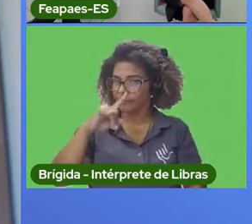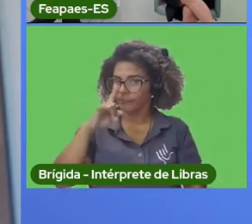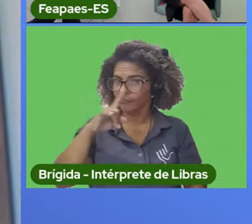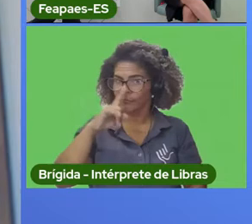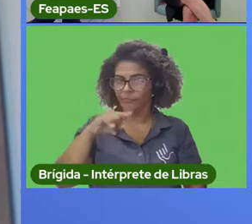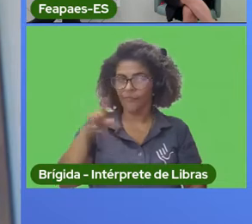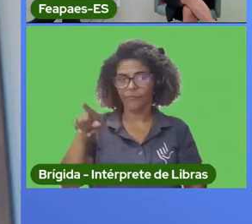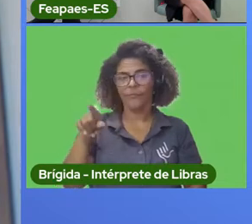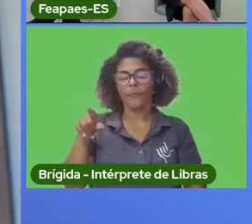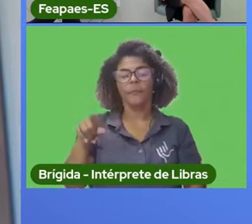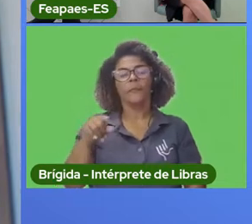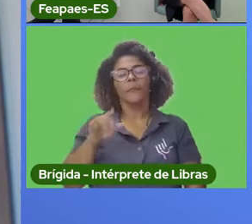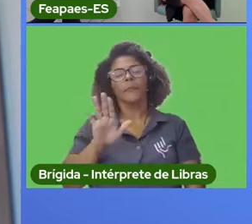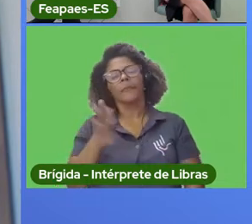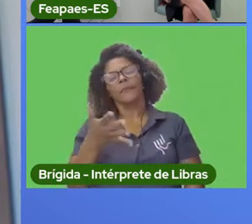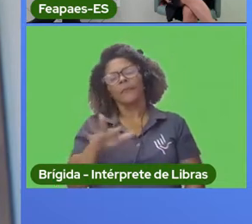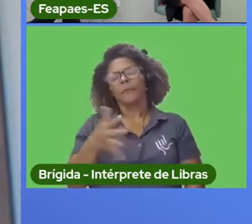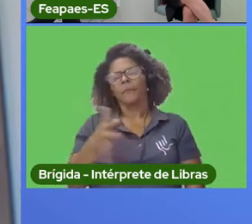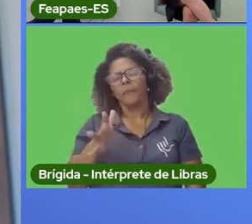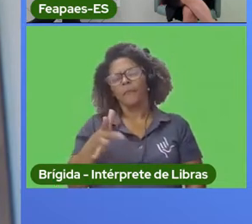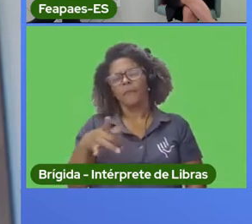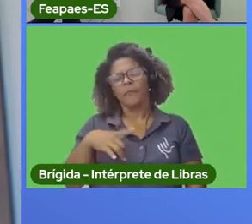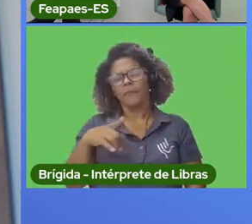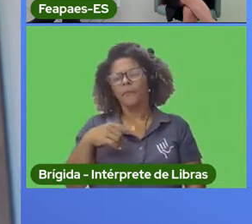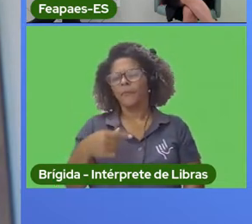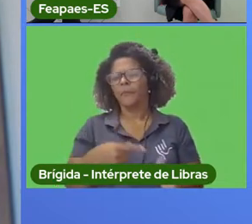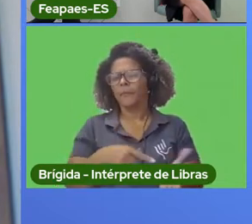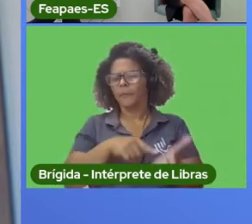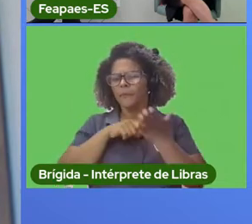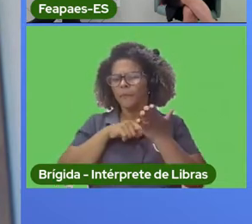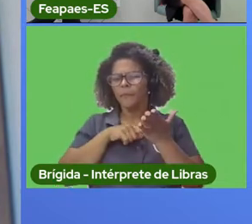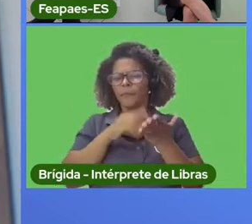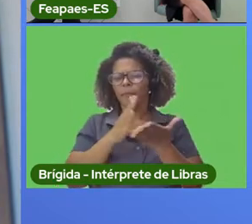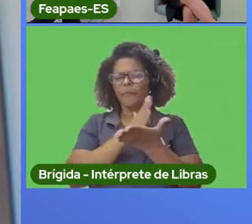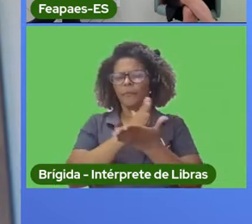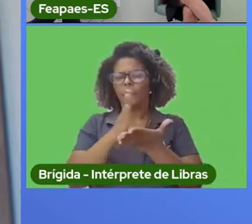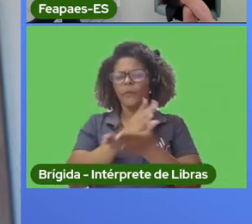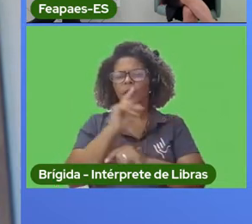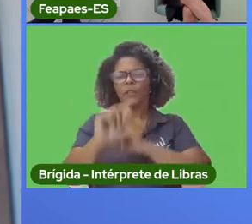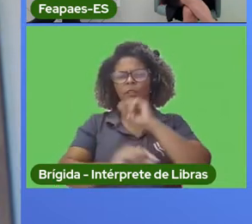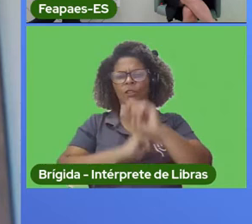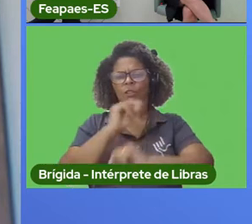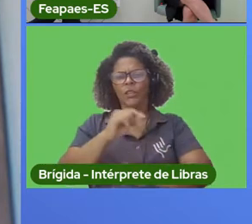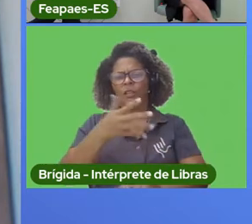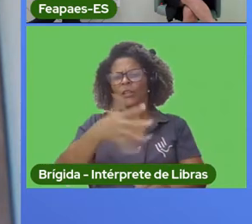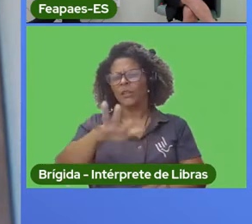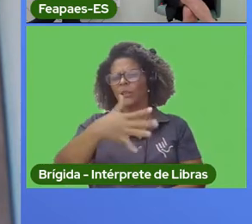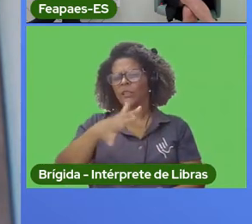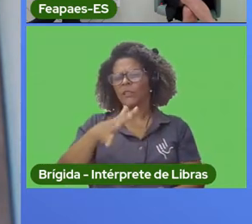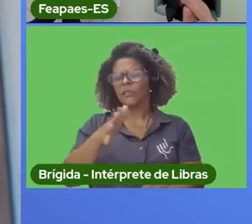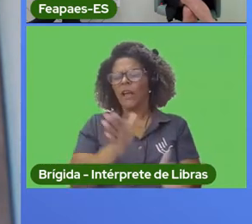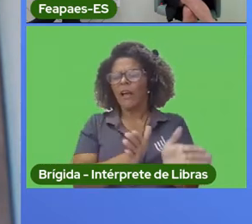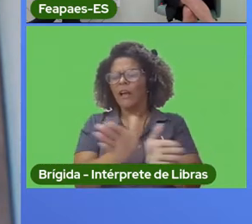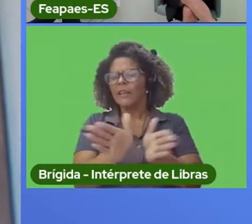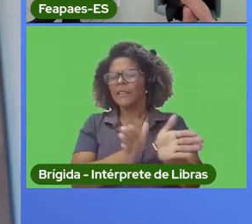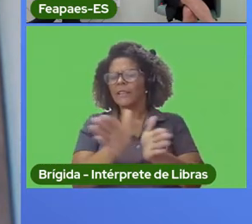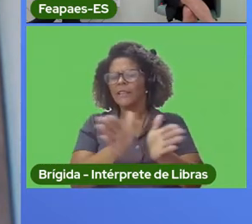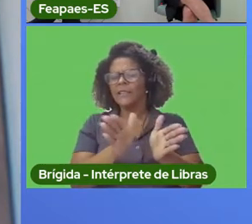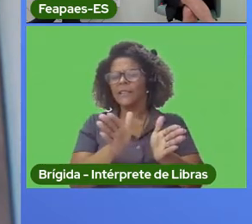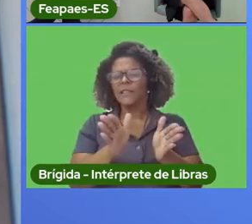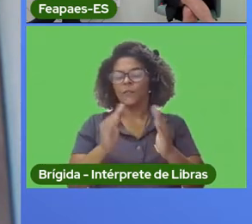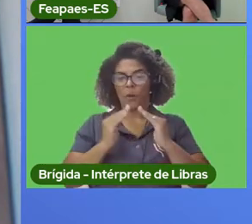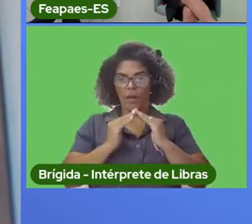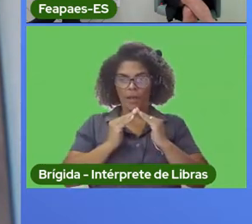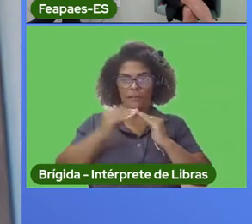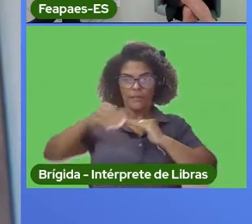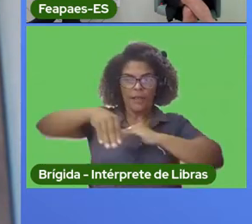pesquisa, mas tem pelo menos ali alguns indicadores, né? Que é de entornos acessíveis dos domicílios, né? Calçadas